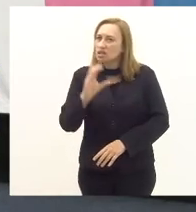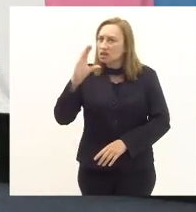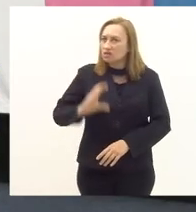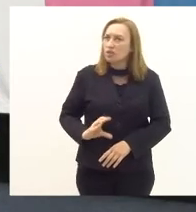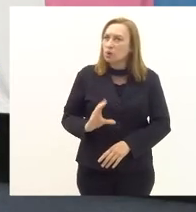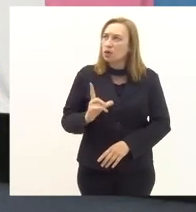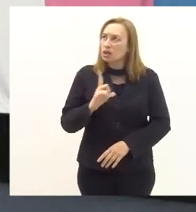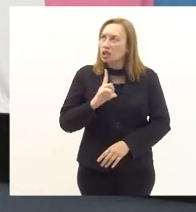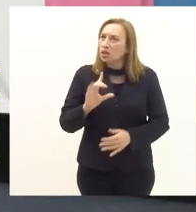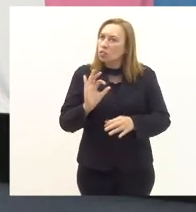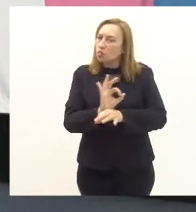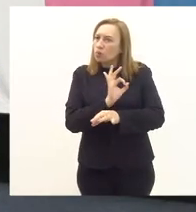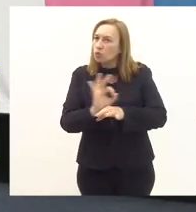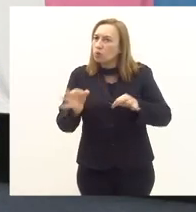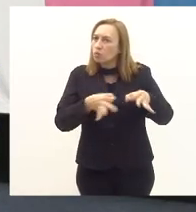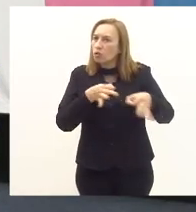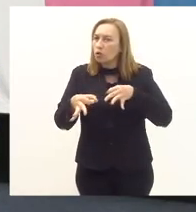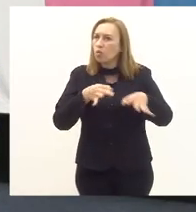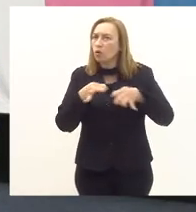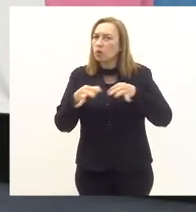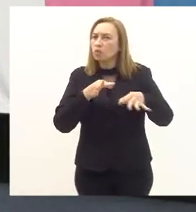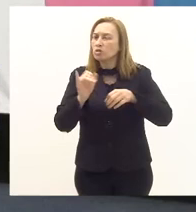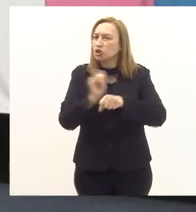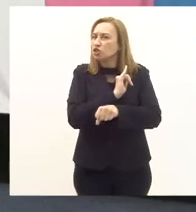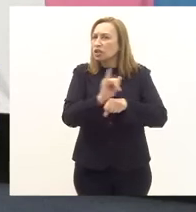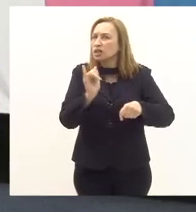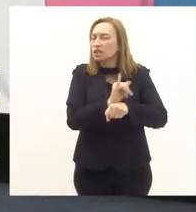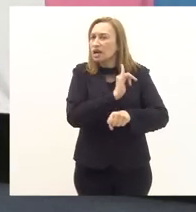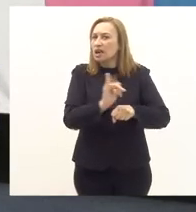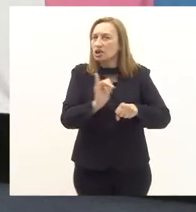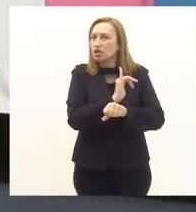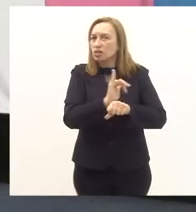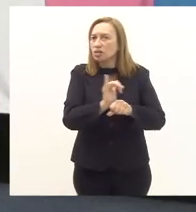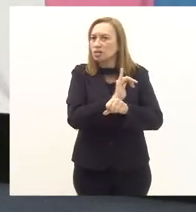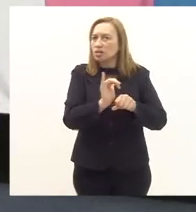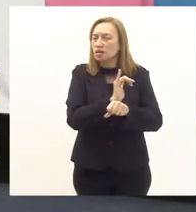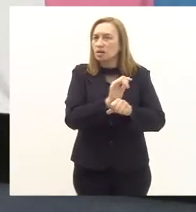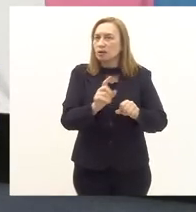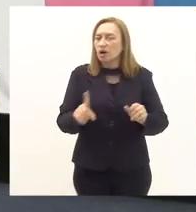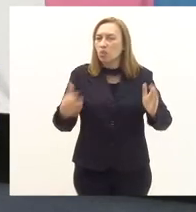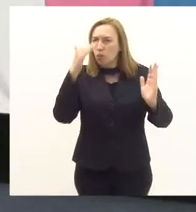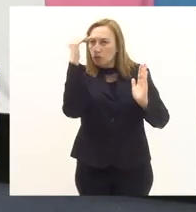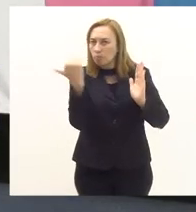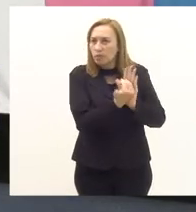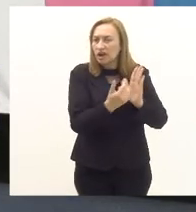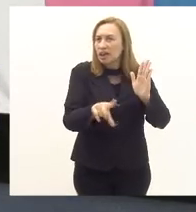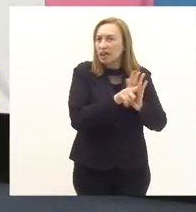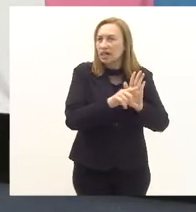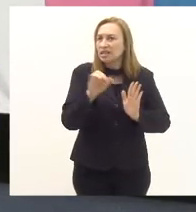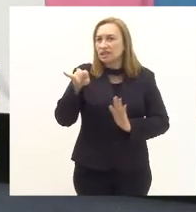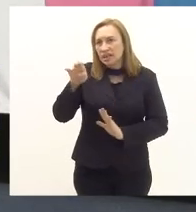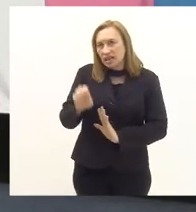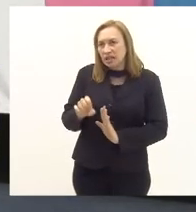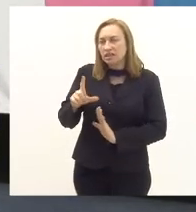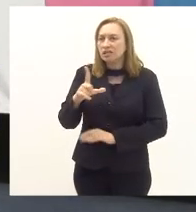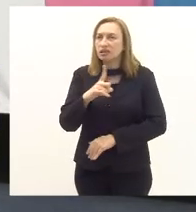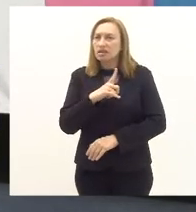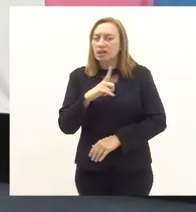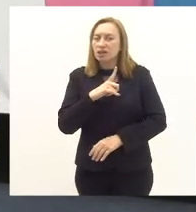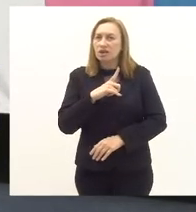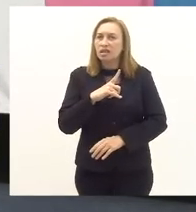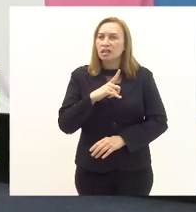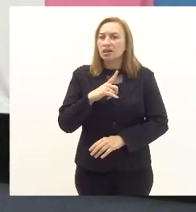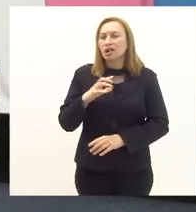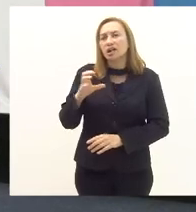tem algum plano, algum projeto, algum cronograma para cumprir essa lei? Porque seguramente, se a DECRAD existisse em Angra